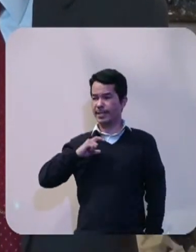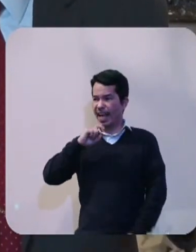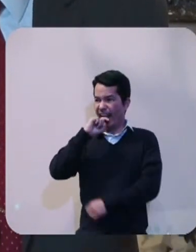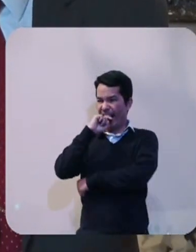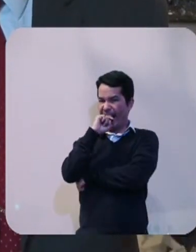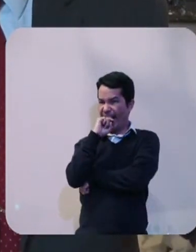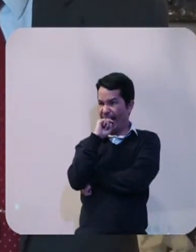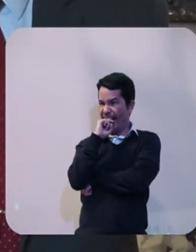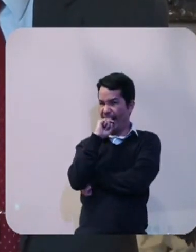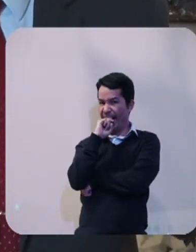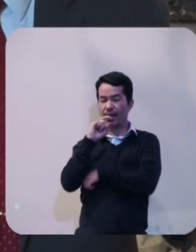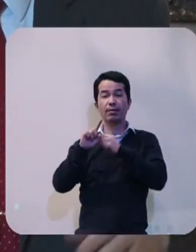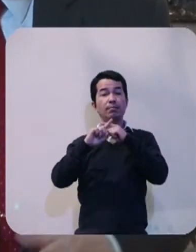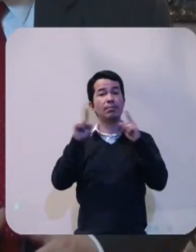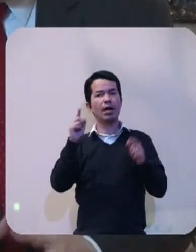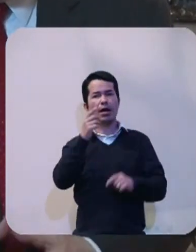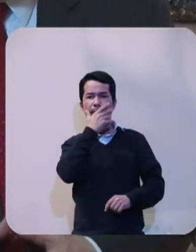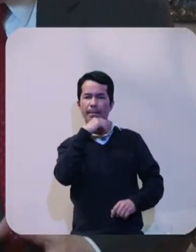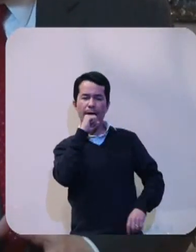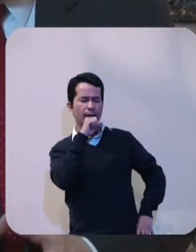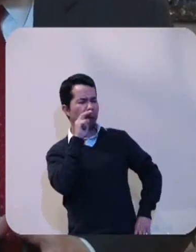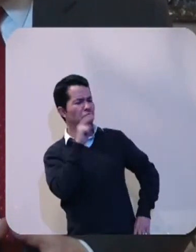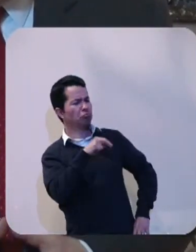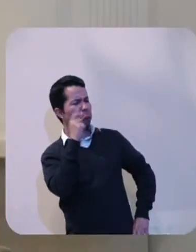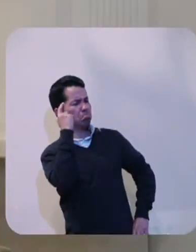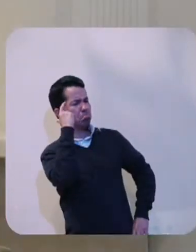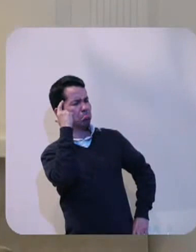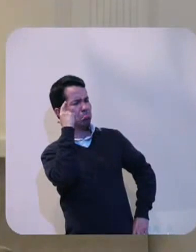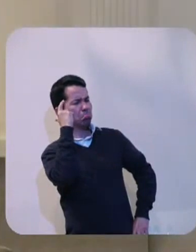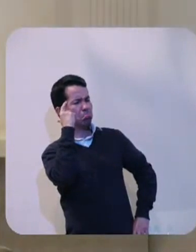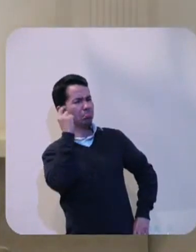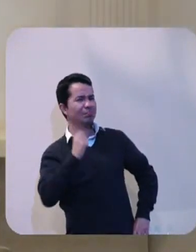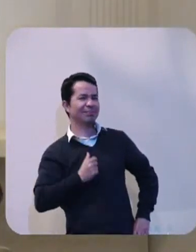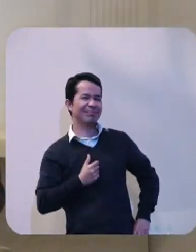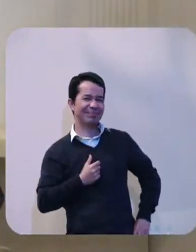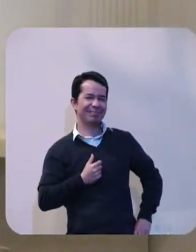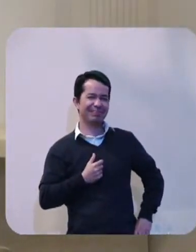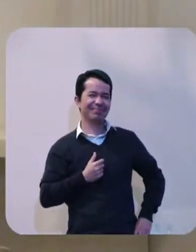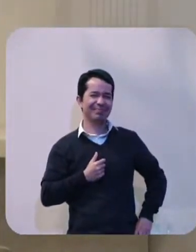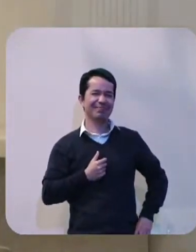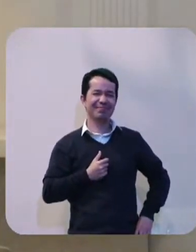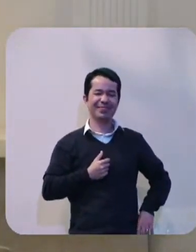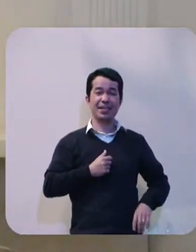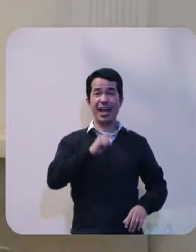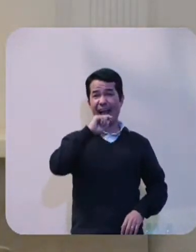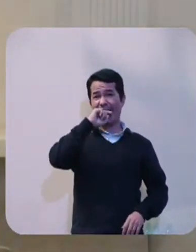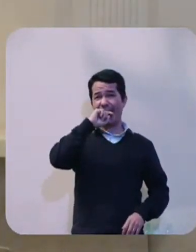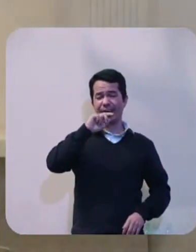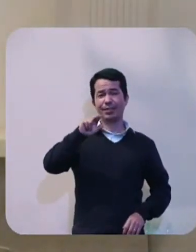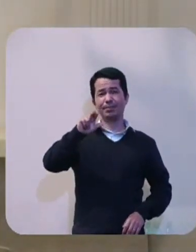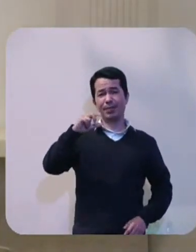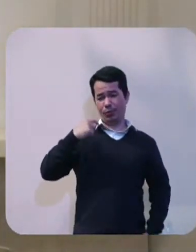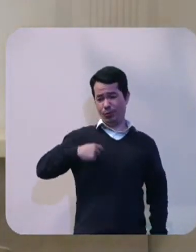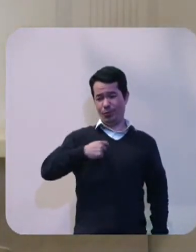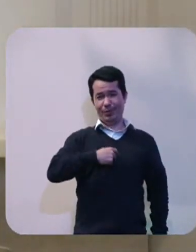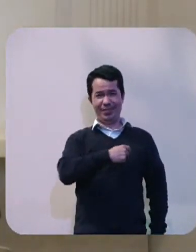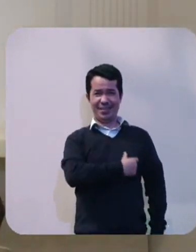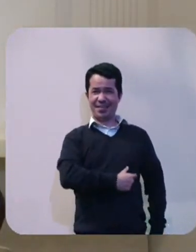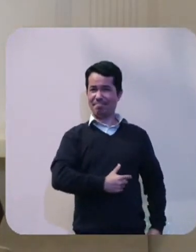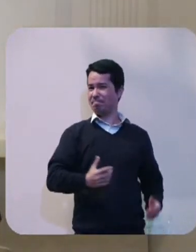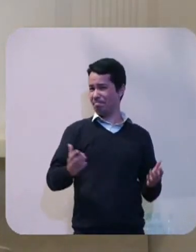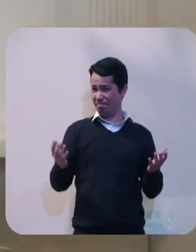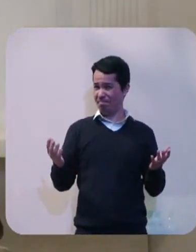pai ficou pensando no caso. E a próxima atitude que a Bíblia